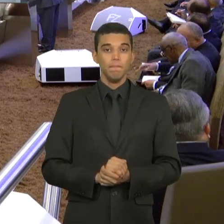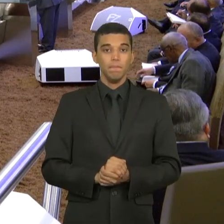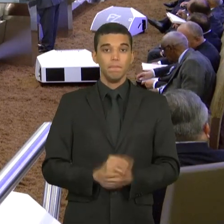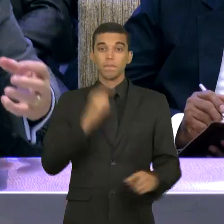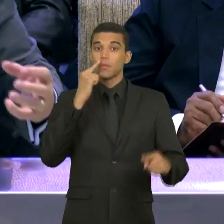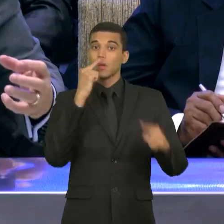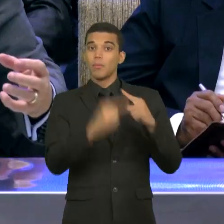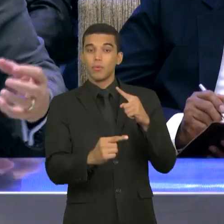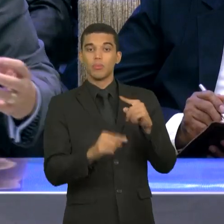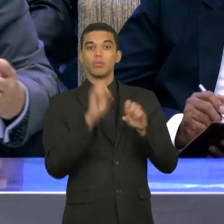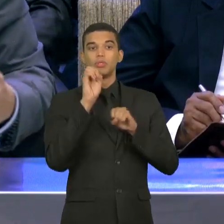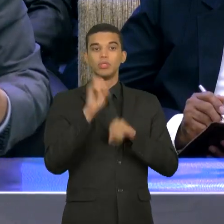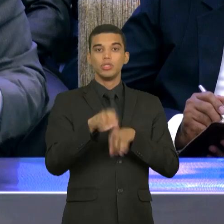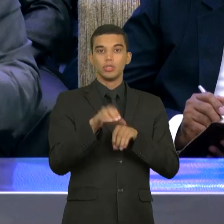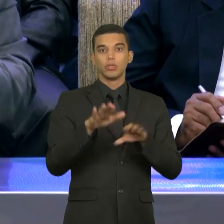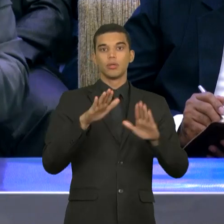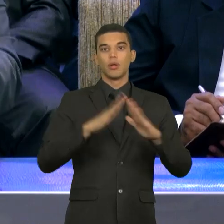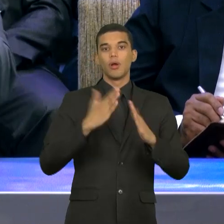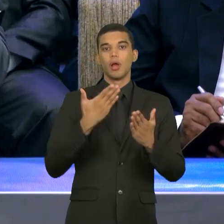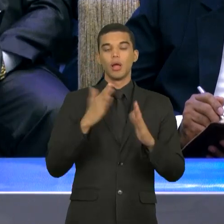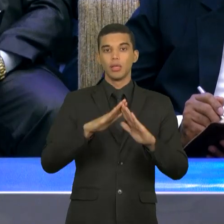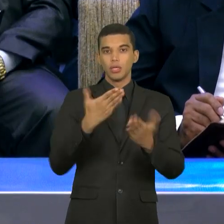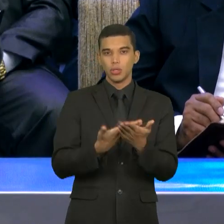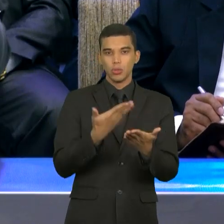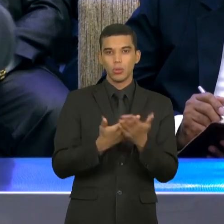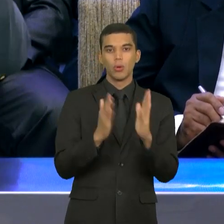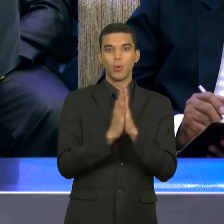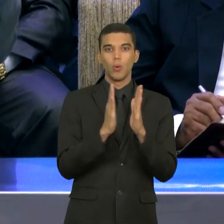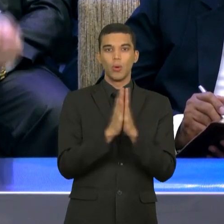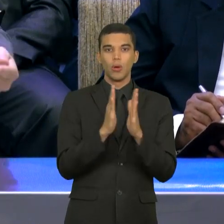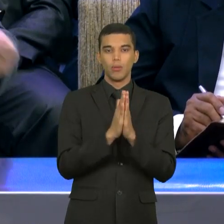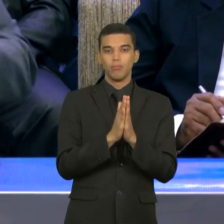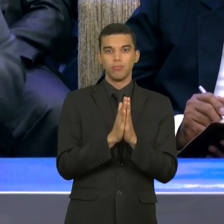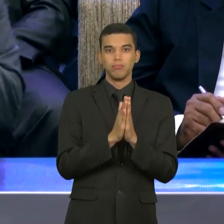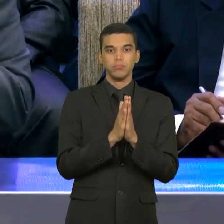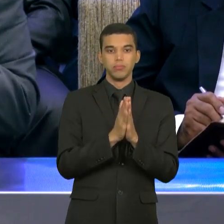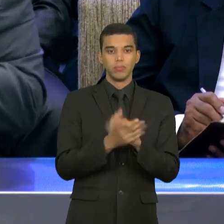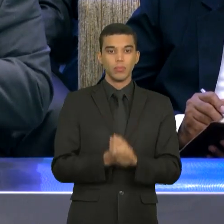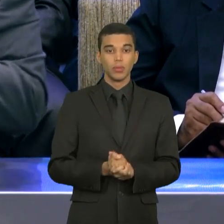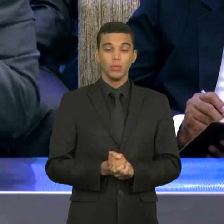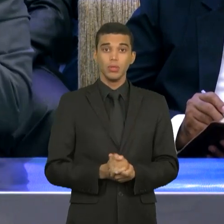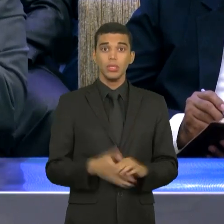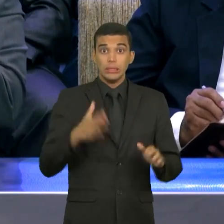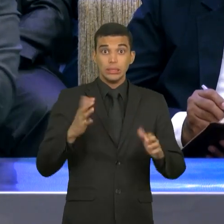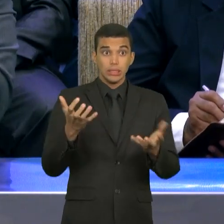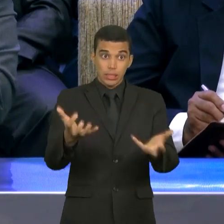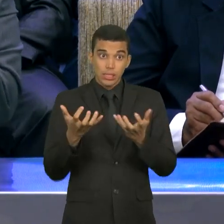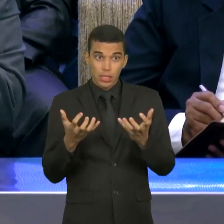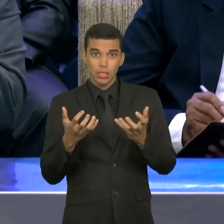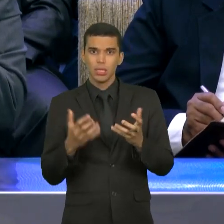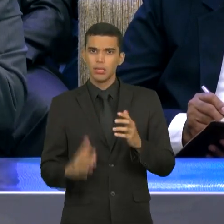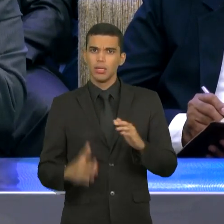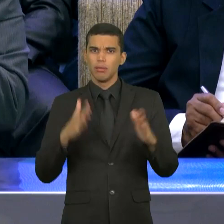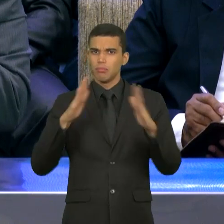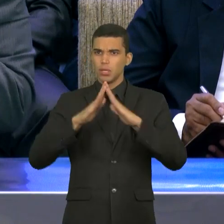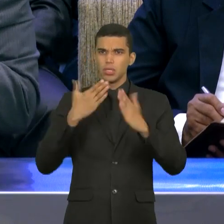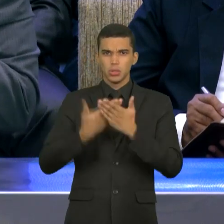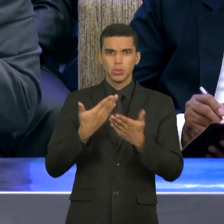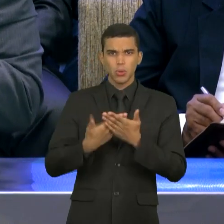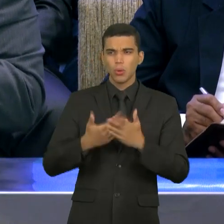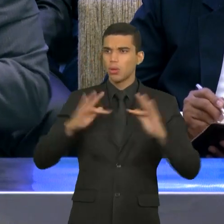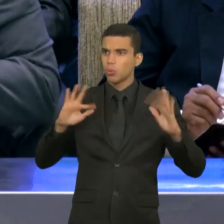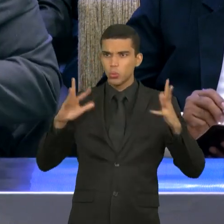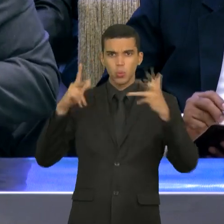Cristão Mas eles queriam na verdade proibir que se ensinasse em qualquer escola não só na pública mas na escola